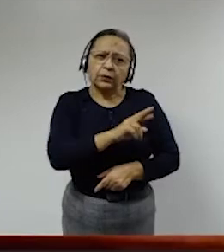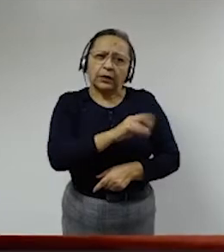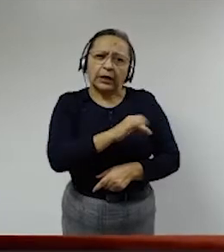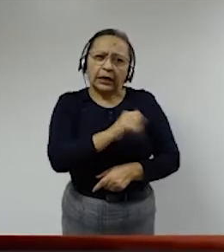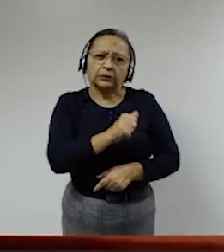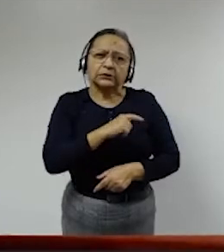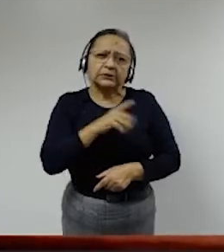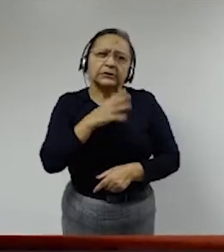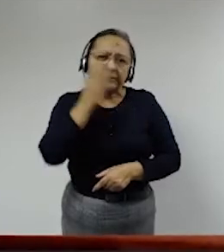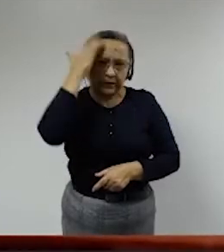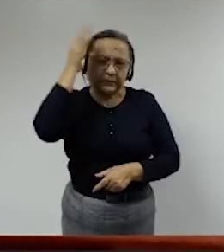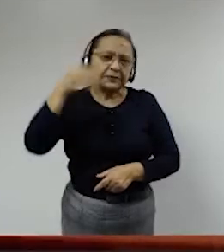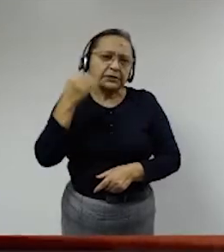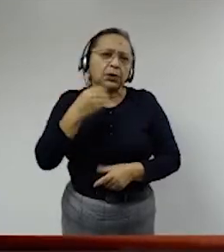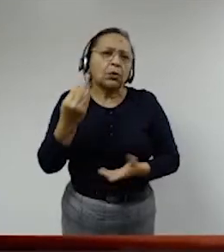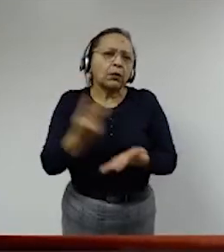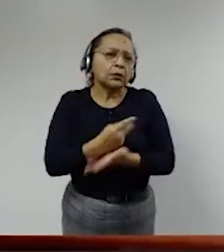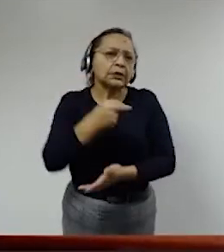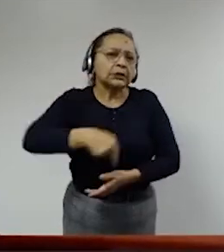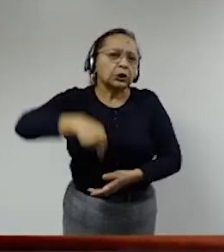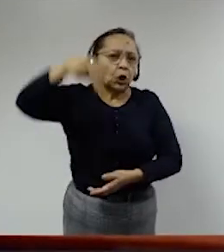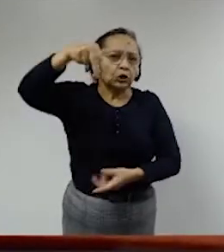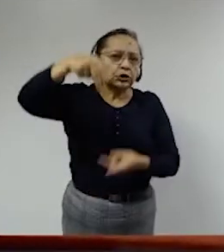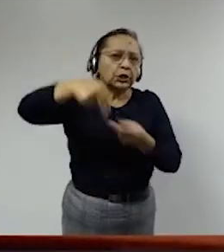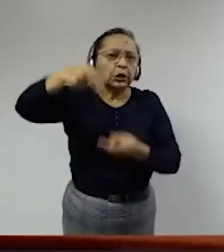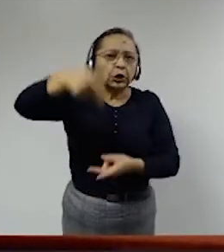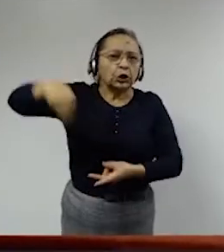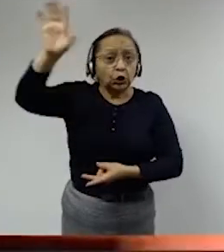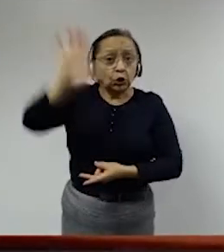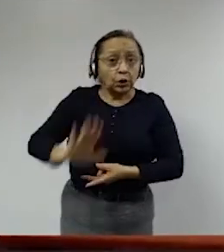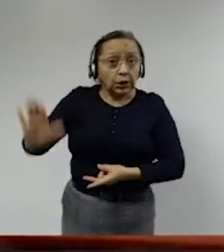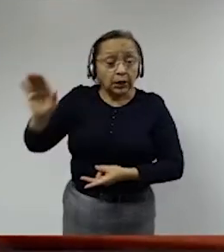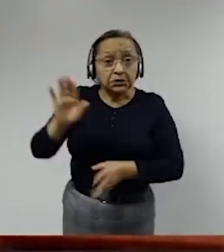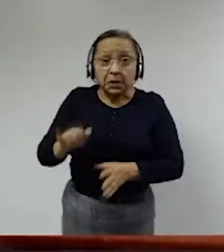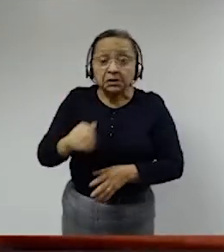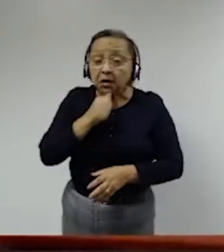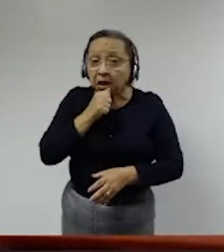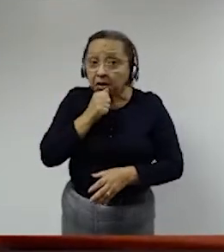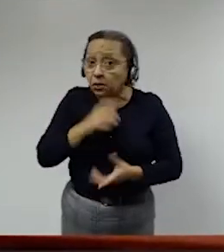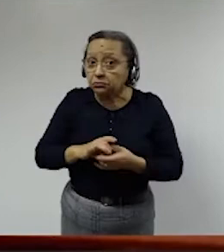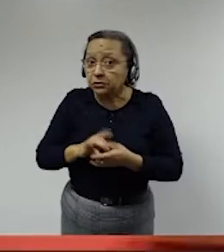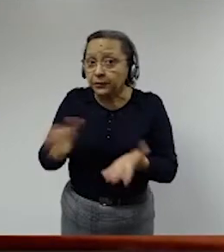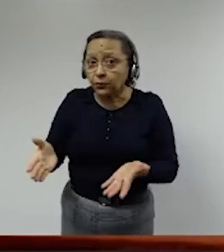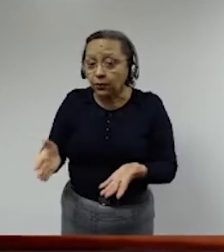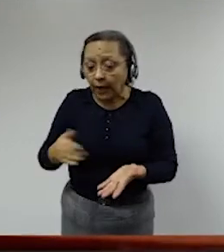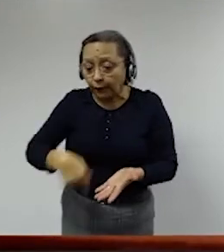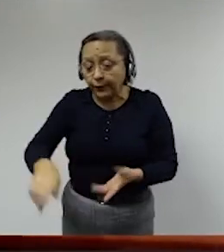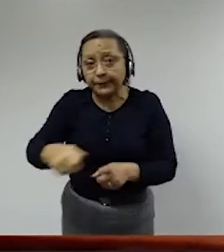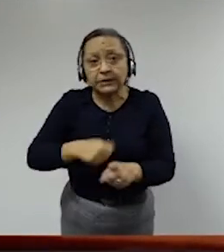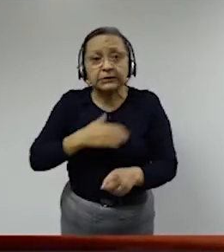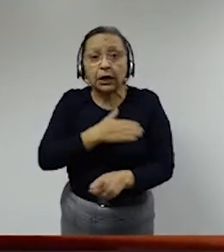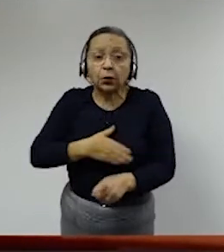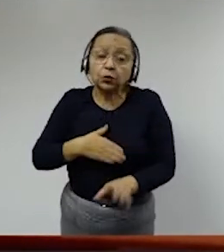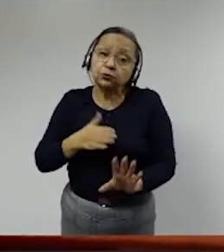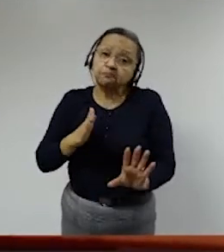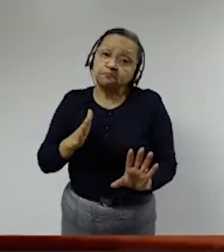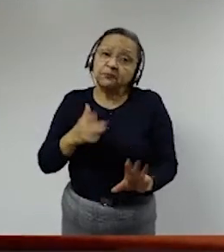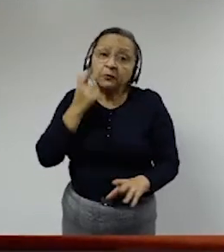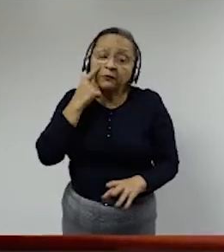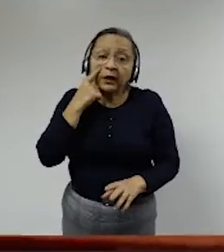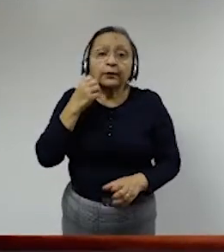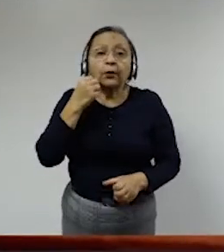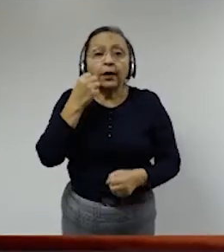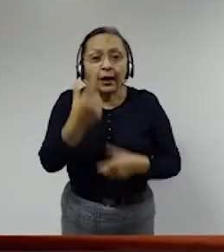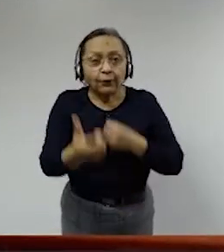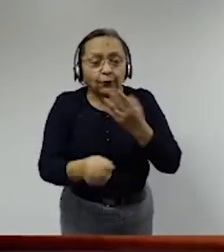Nordeste. Enfim, esse dinheiro tem que chegar, e o dinheiro não chegou ainda, né? Vai ser disponibilizado agora no início de agosto. Né? Então, e alguns